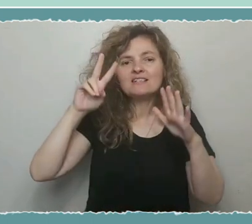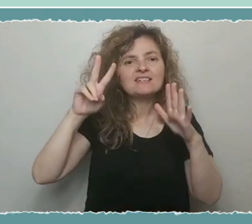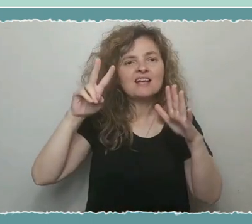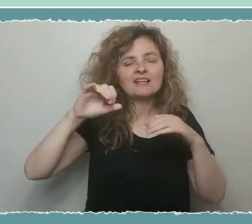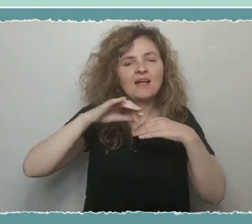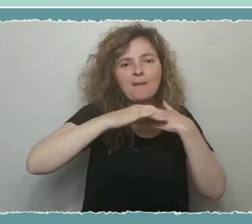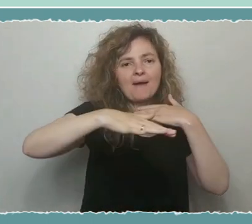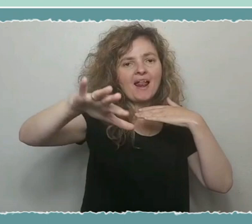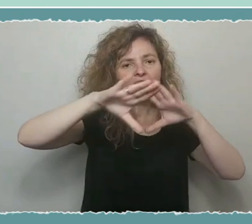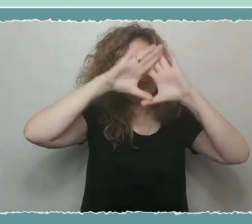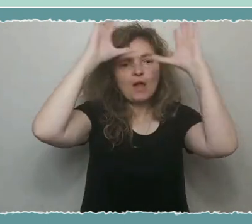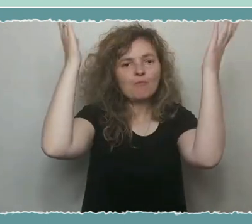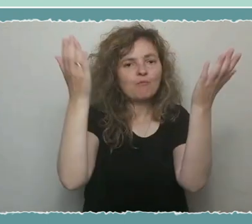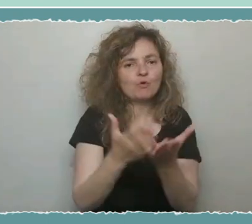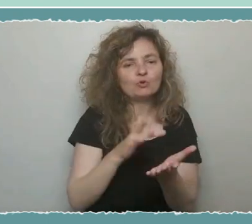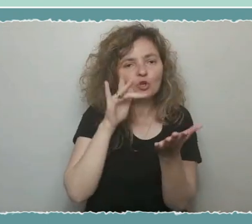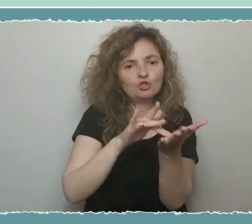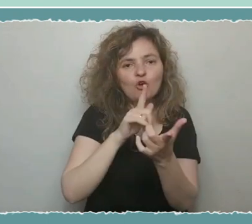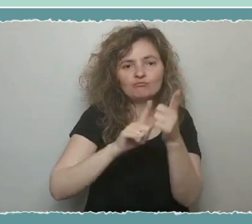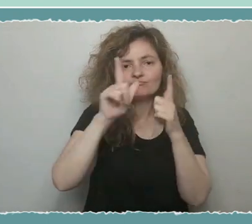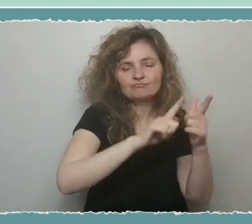bueno, polos 7 mares do mundo,